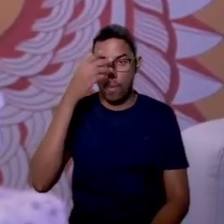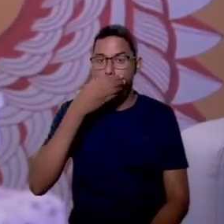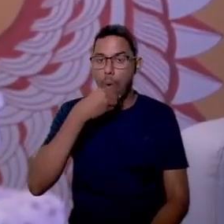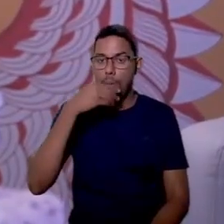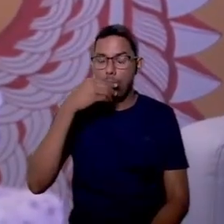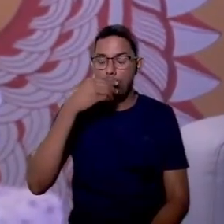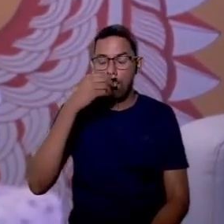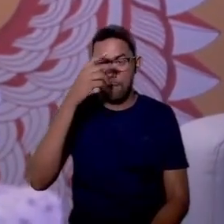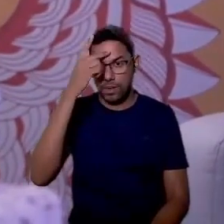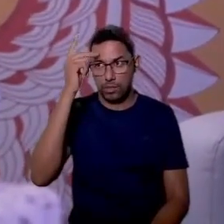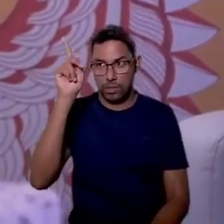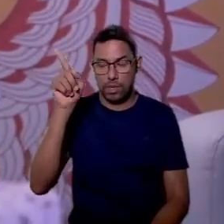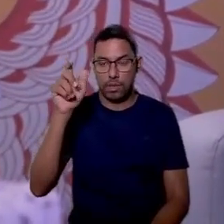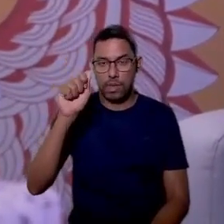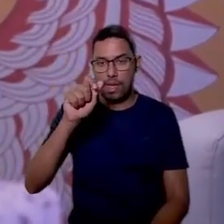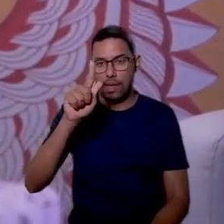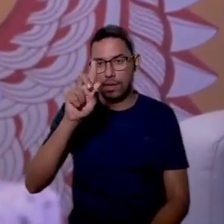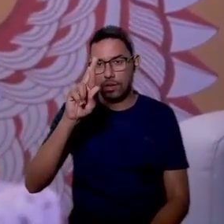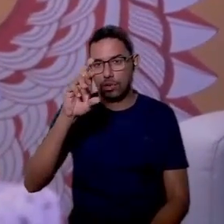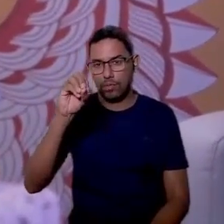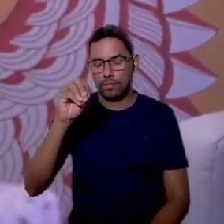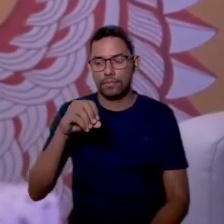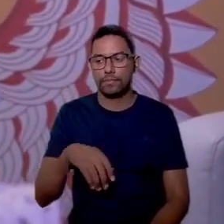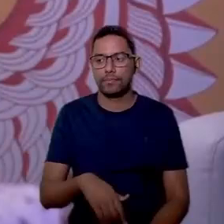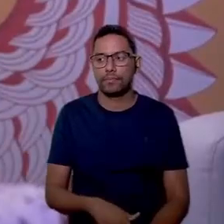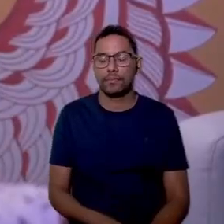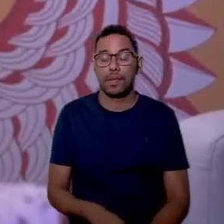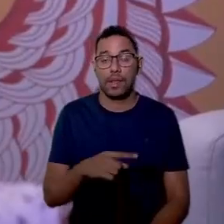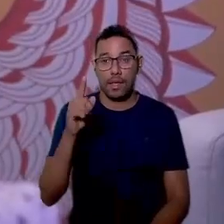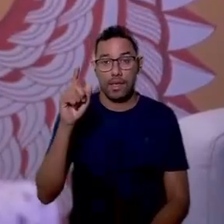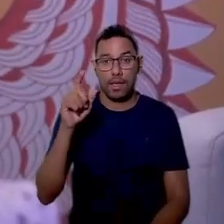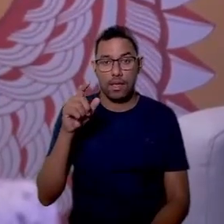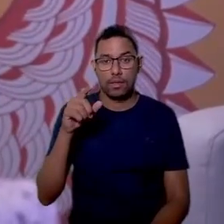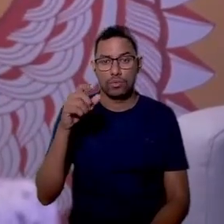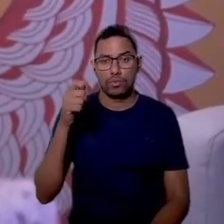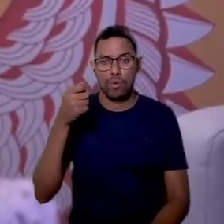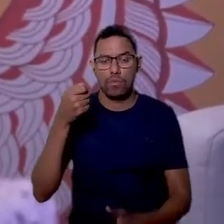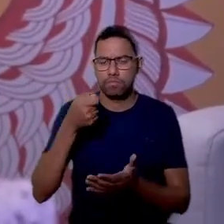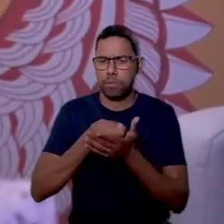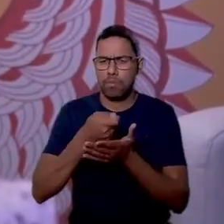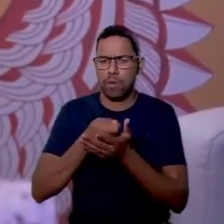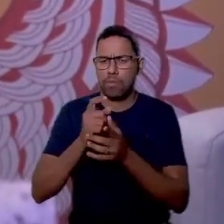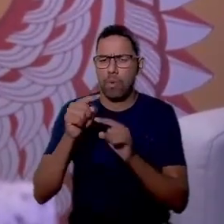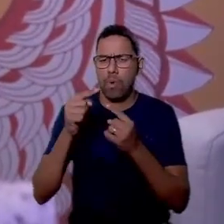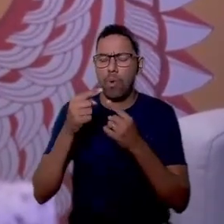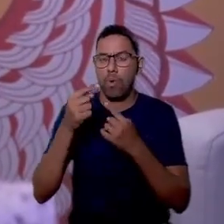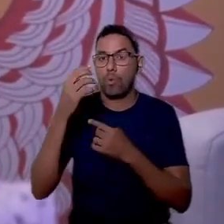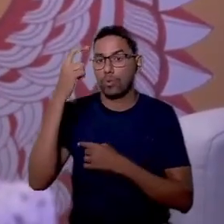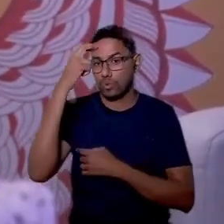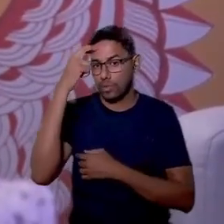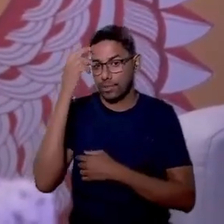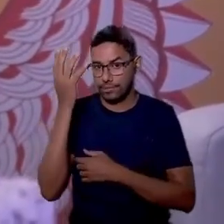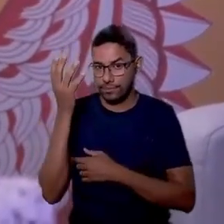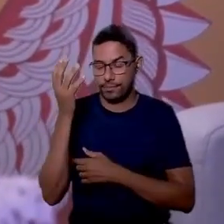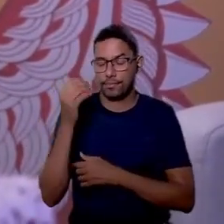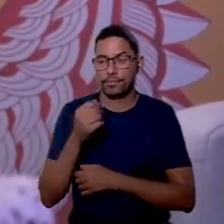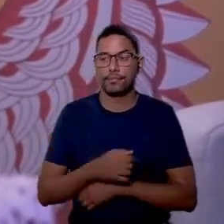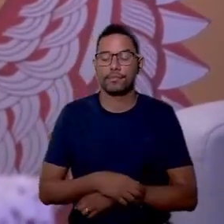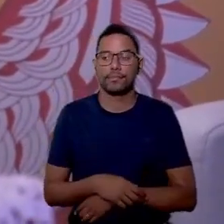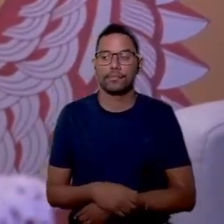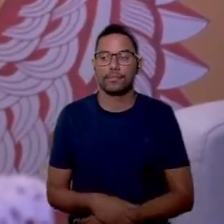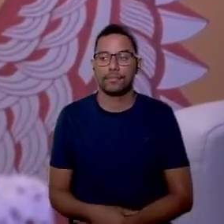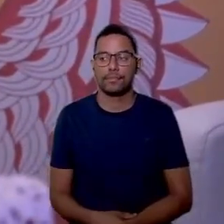Mato Grosso. E o pessoal do agro, eles são bem refratários à cultura, pela própria